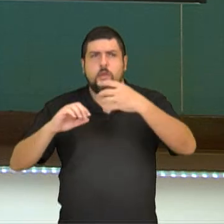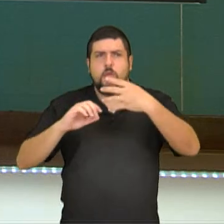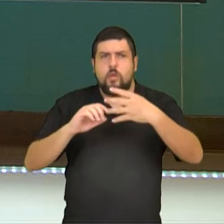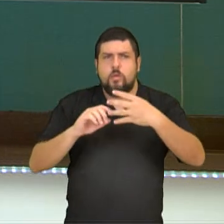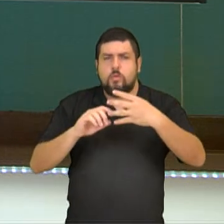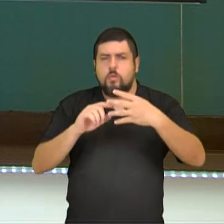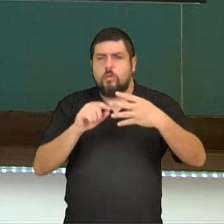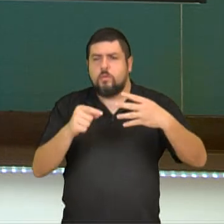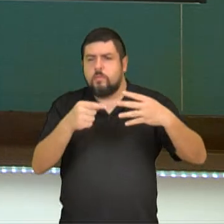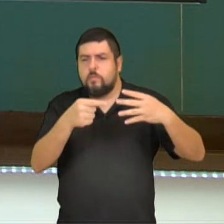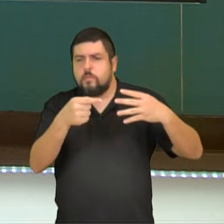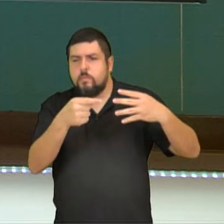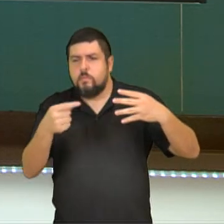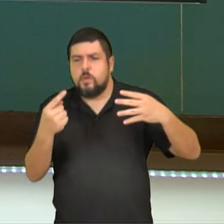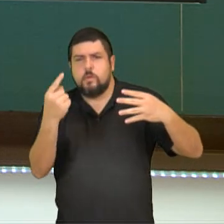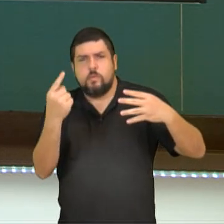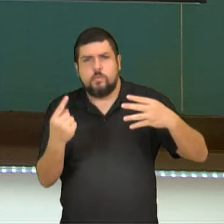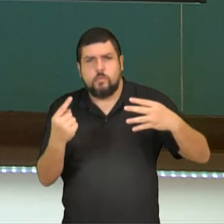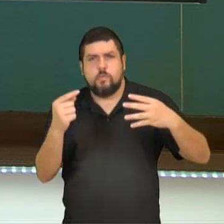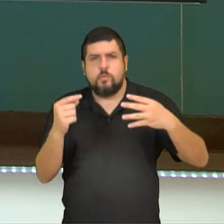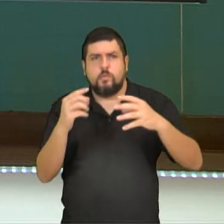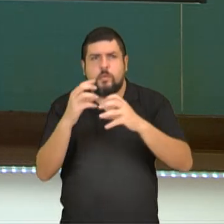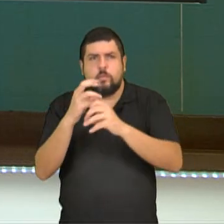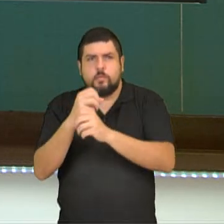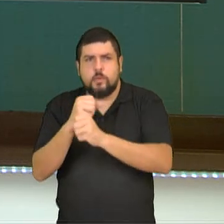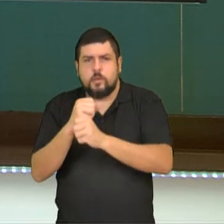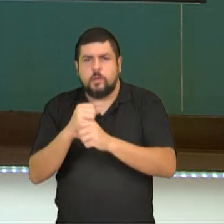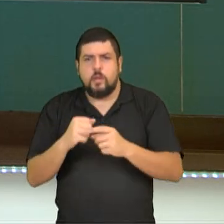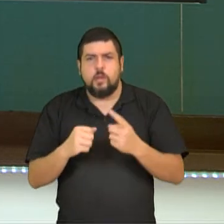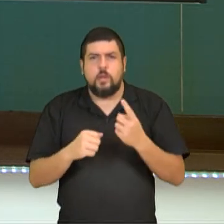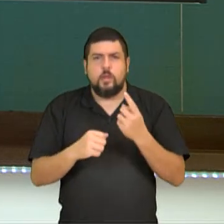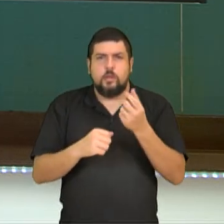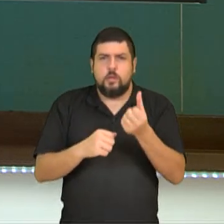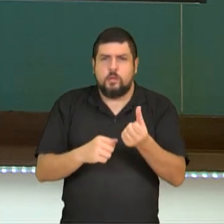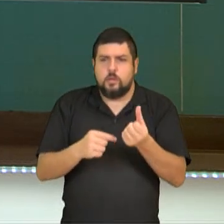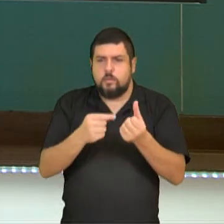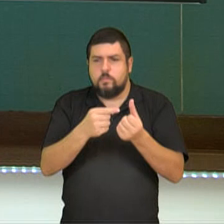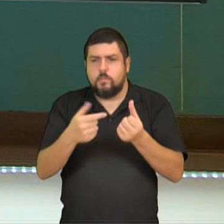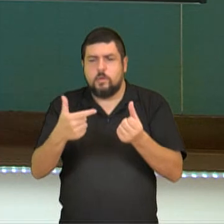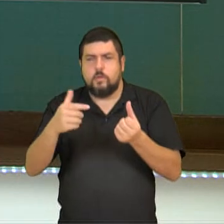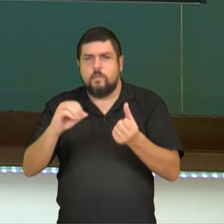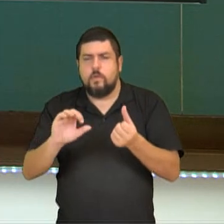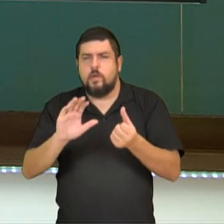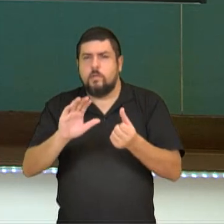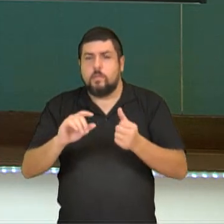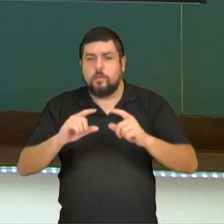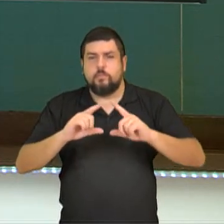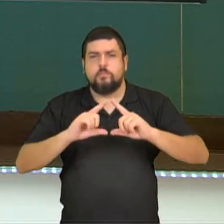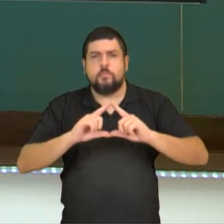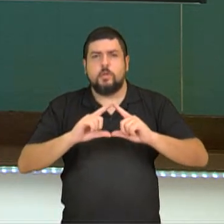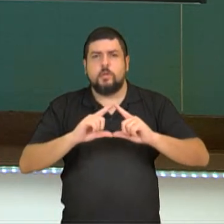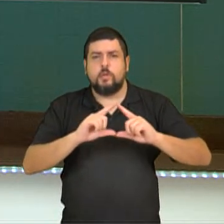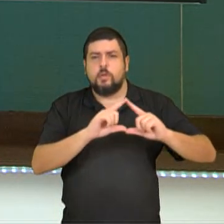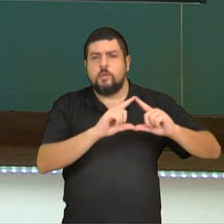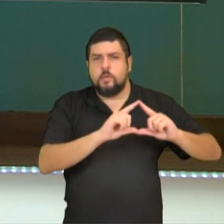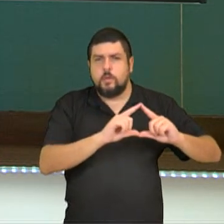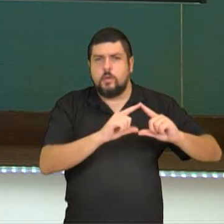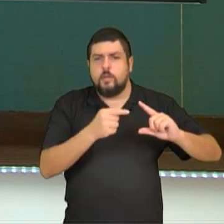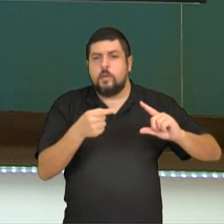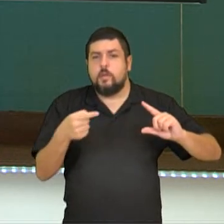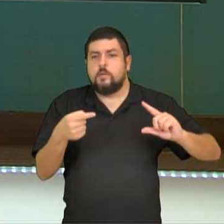Então, perceba que aqui a gente vai ter 16 menos 20. Eu tenho um delta negativo. E quando isso